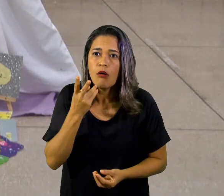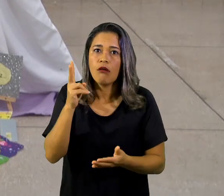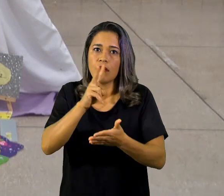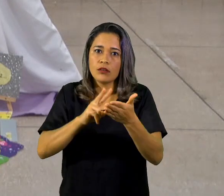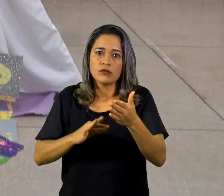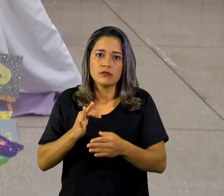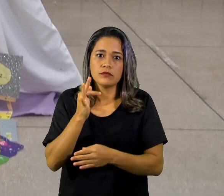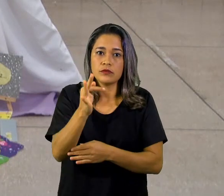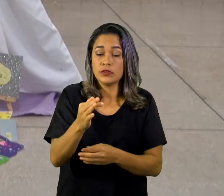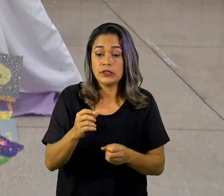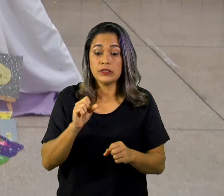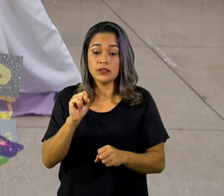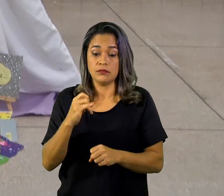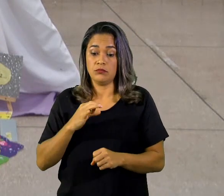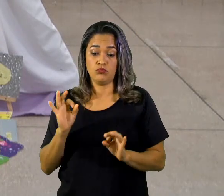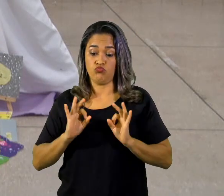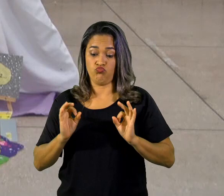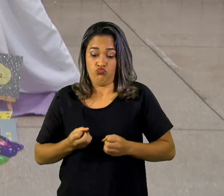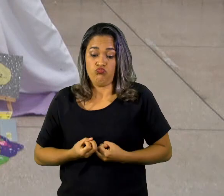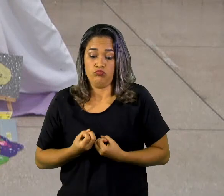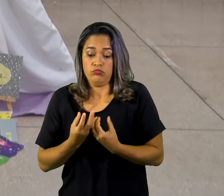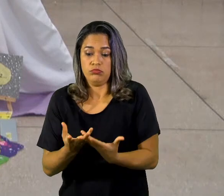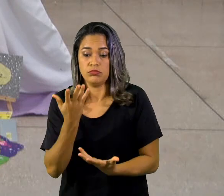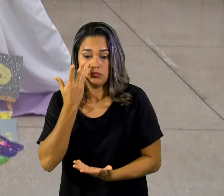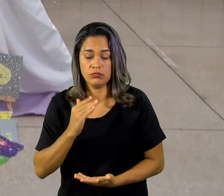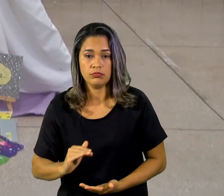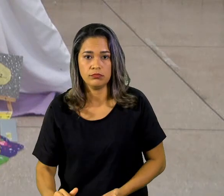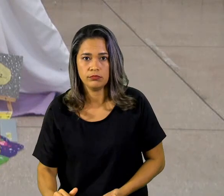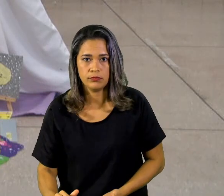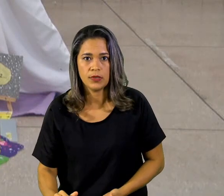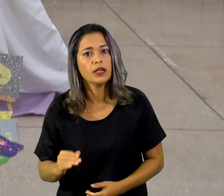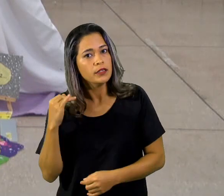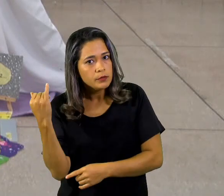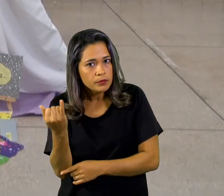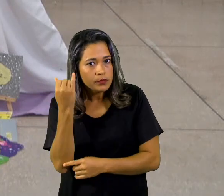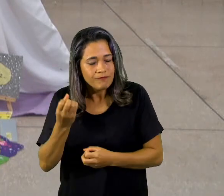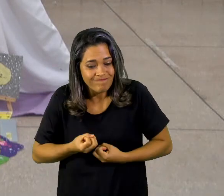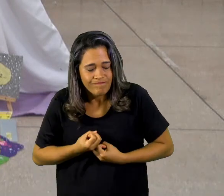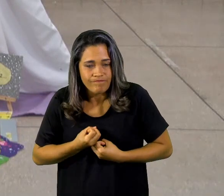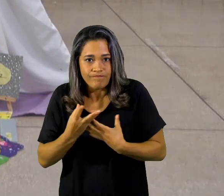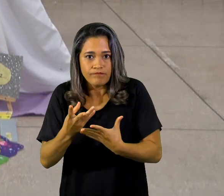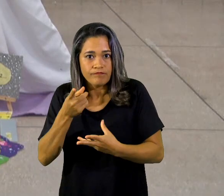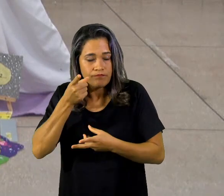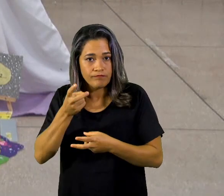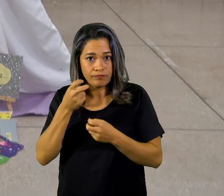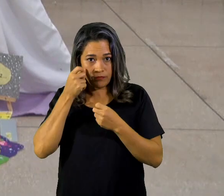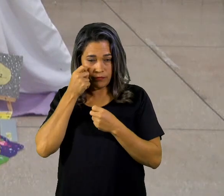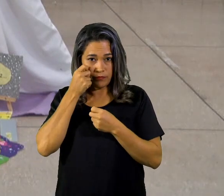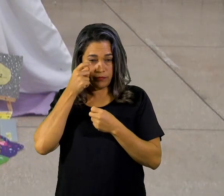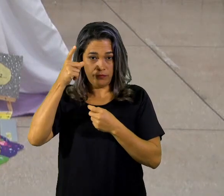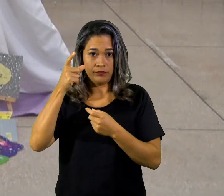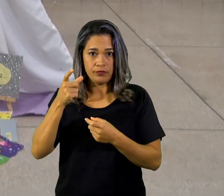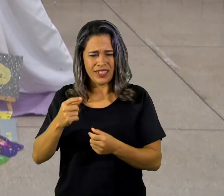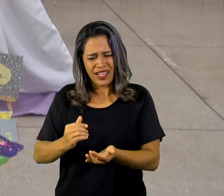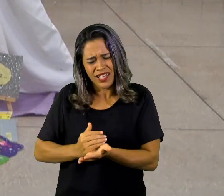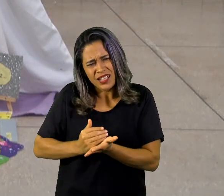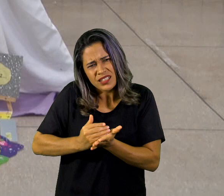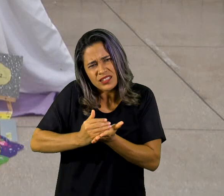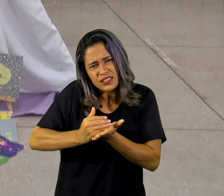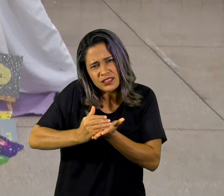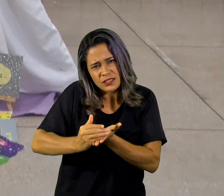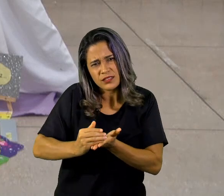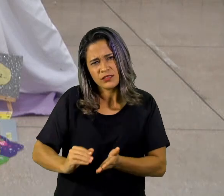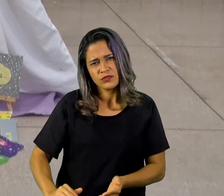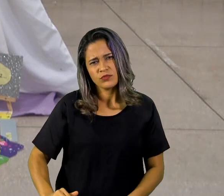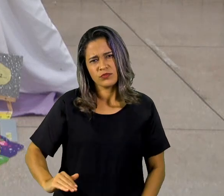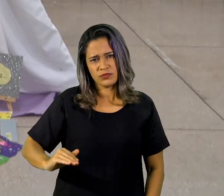criança pequena esse gosto? Sim, é importante você despertar esse gosto pela leitura desde a primeira infância.